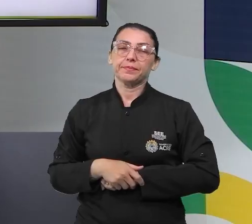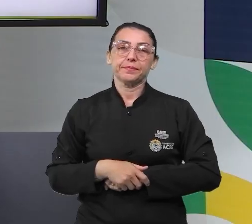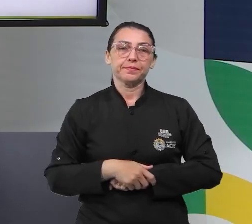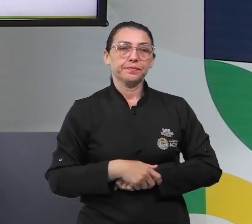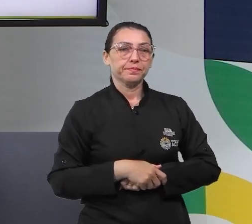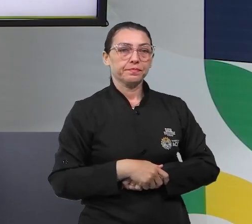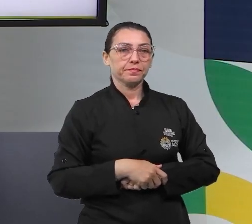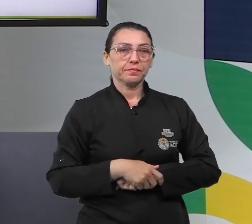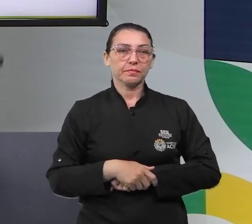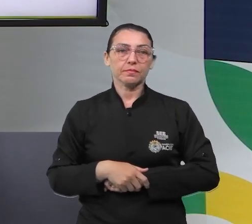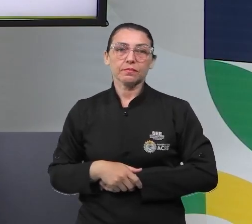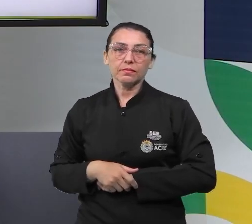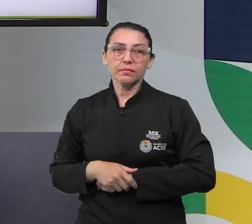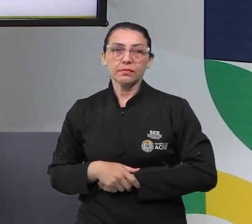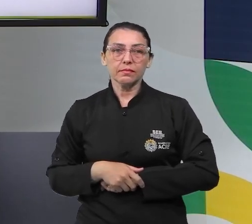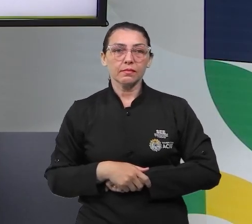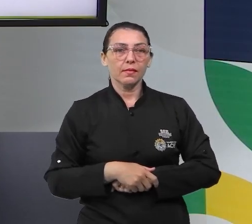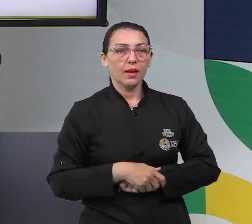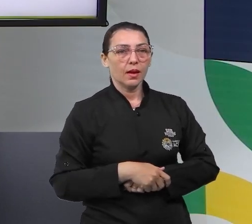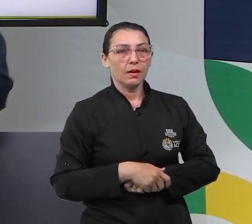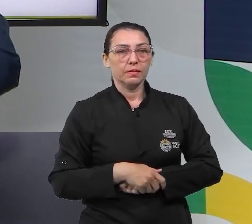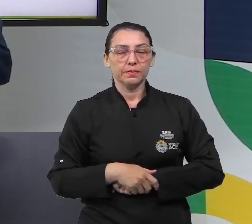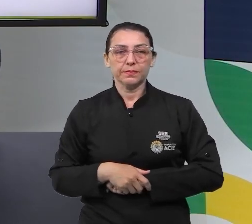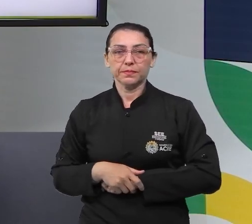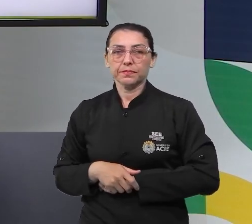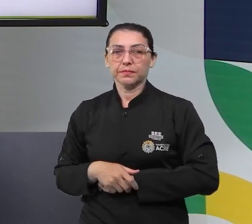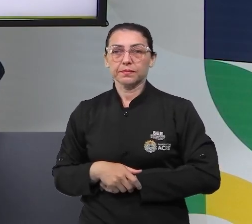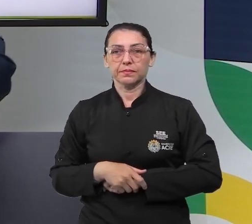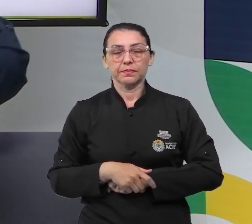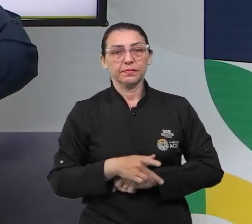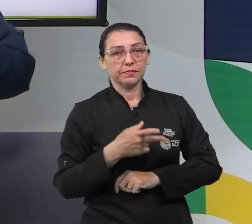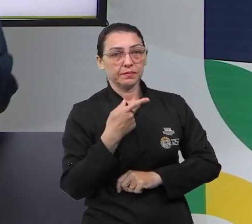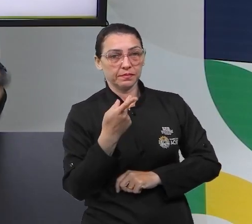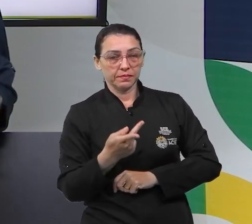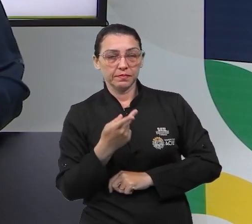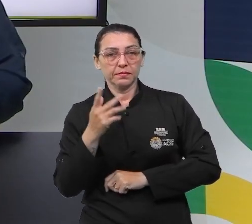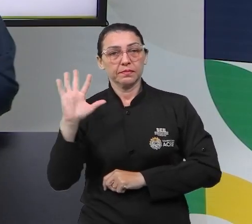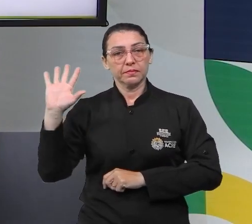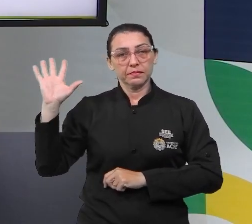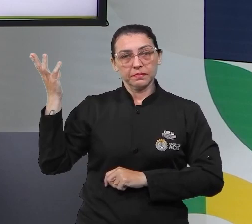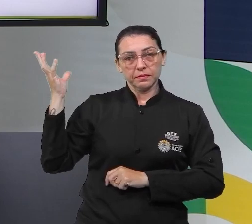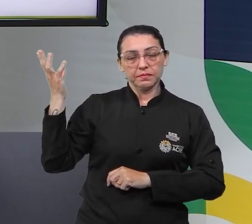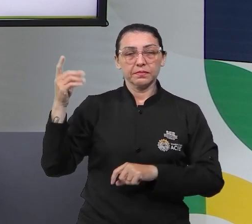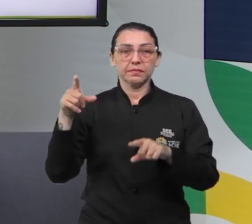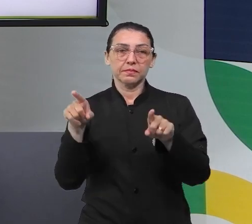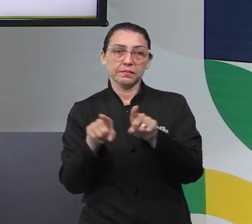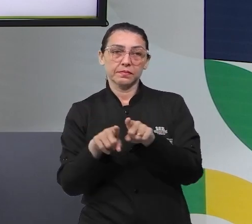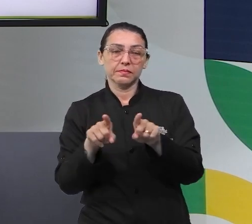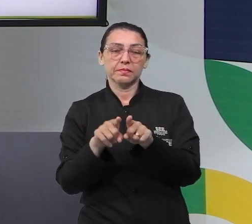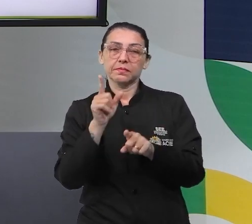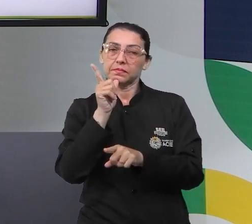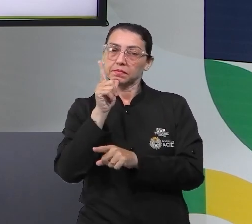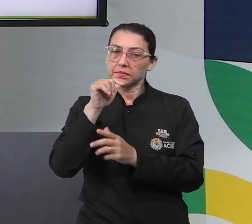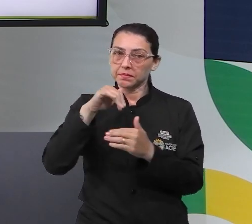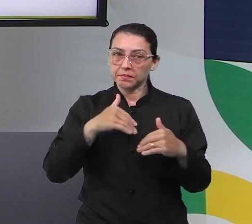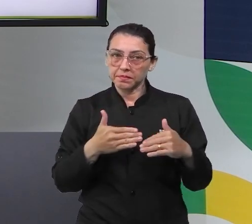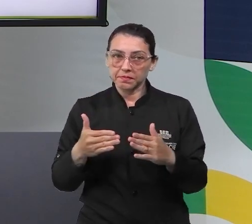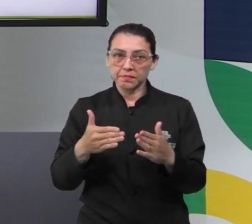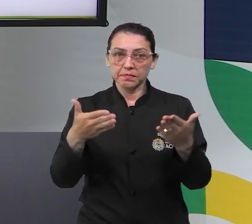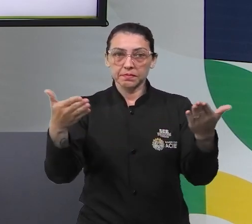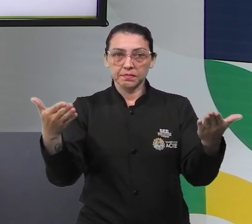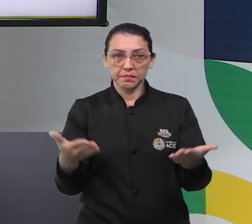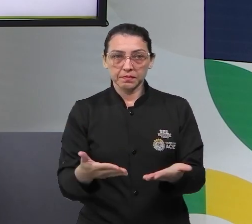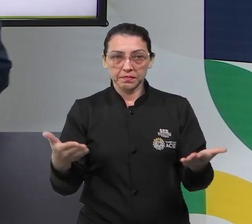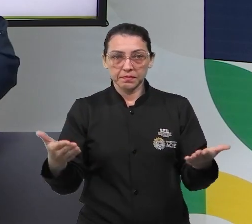Andes, certo? Então, esses são os aspectos físicos quando a gente fala de clima e também de hidrografia.